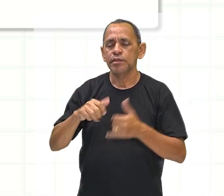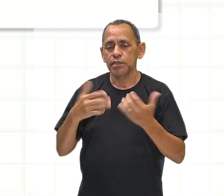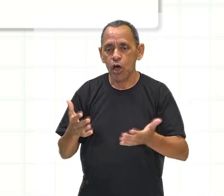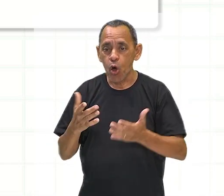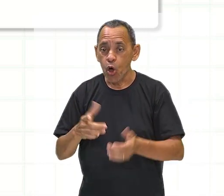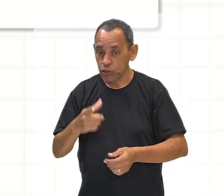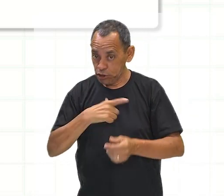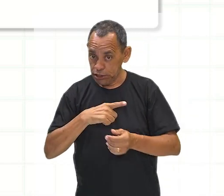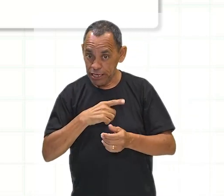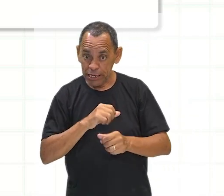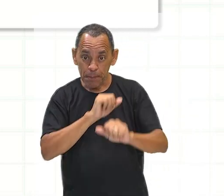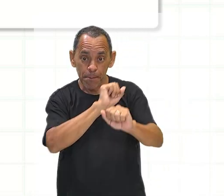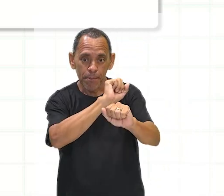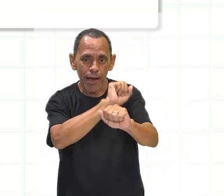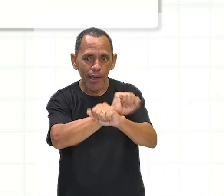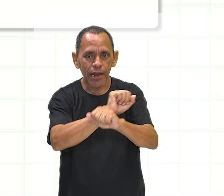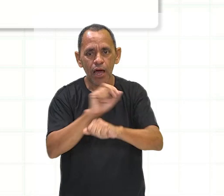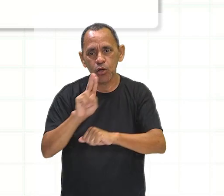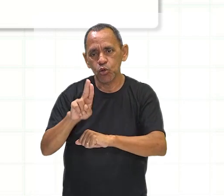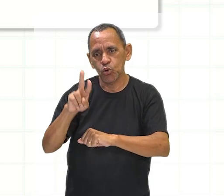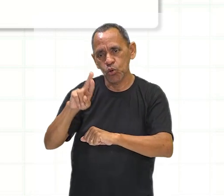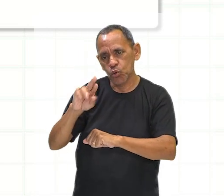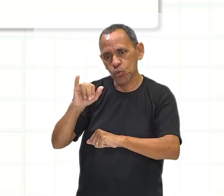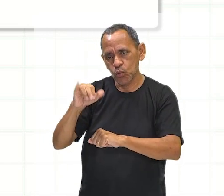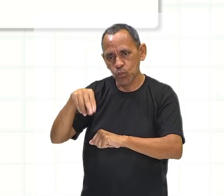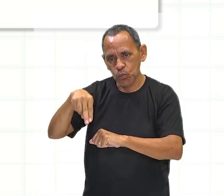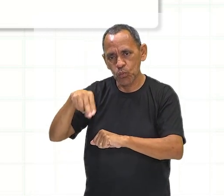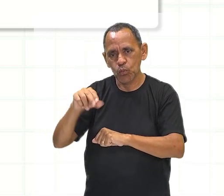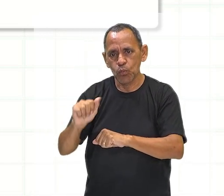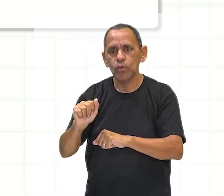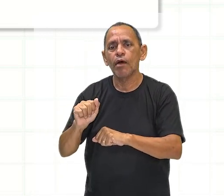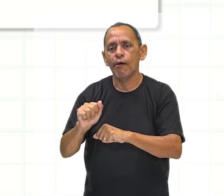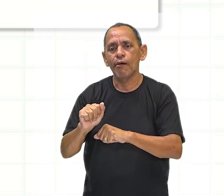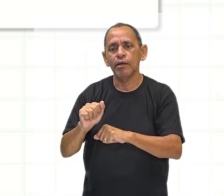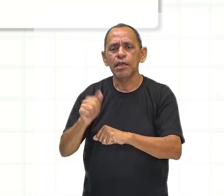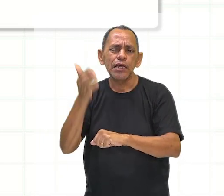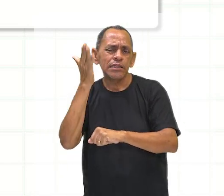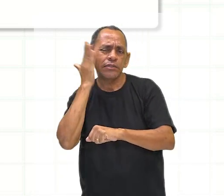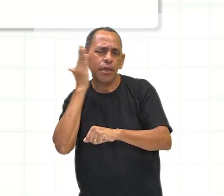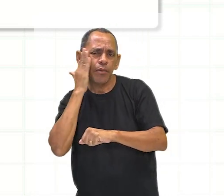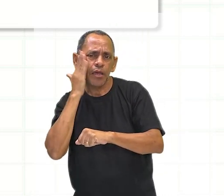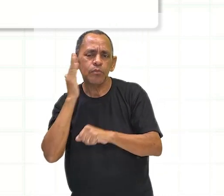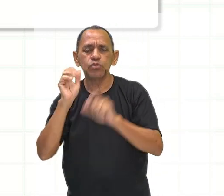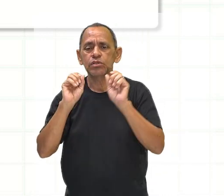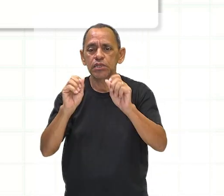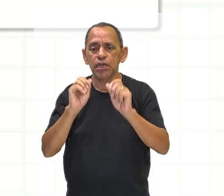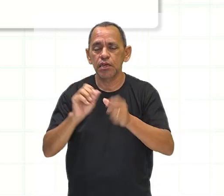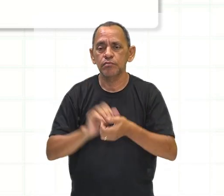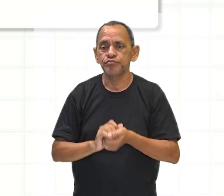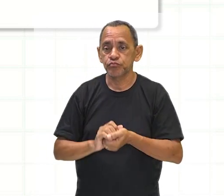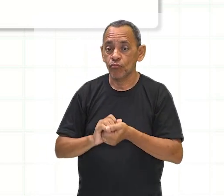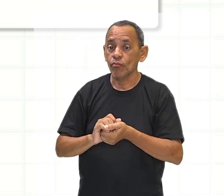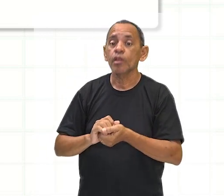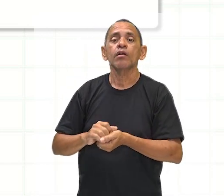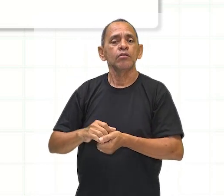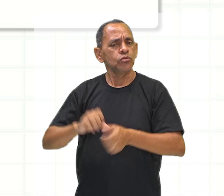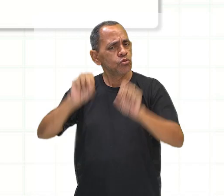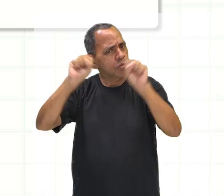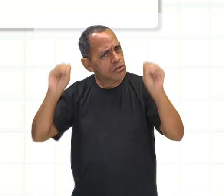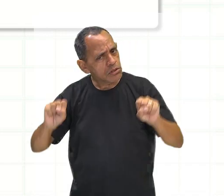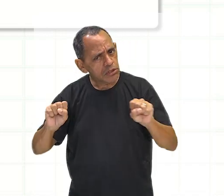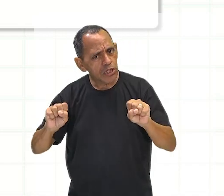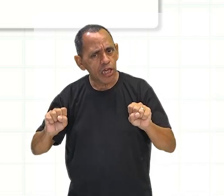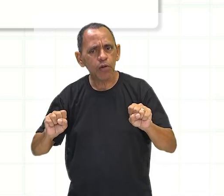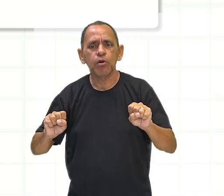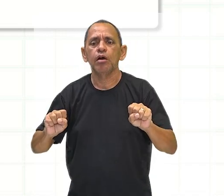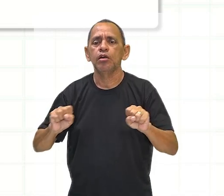Elas neutralizam a ação da urina. Mas por quê? Porque a gente sabe que aqui no sistema reprodutor masculino, nesse mesmo canal